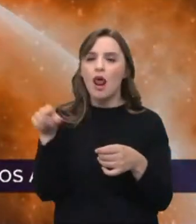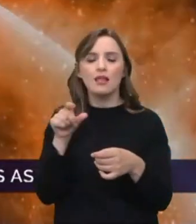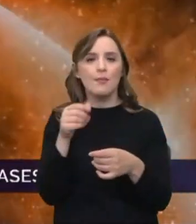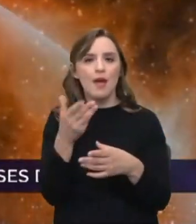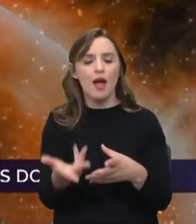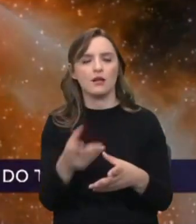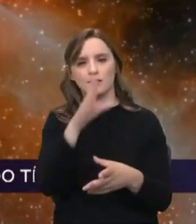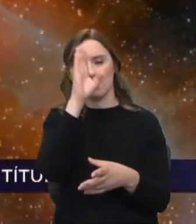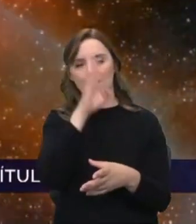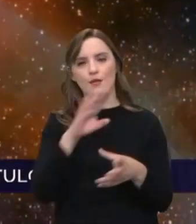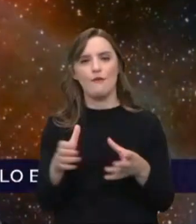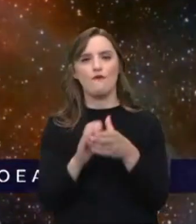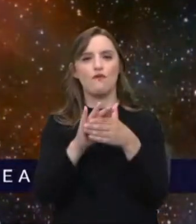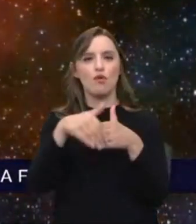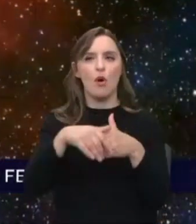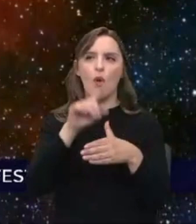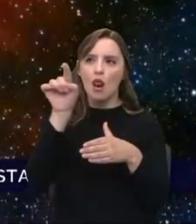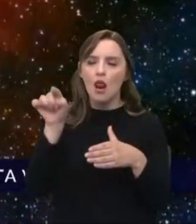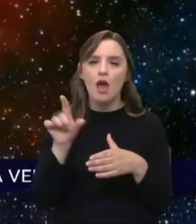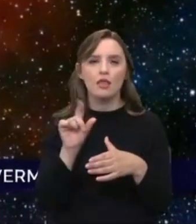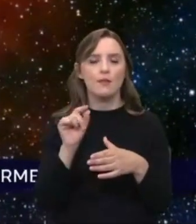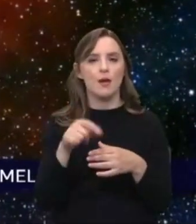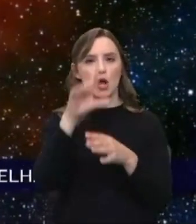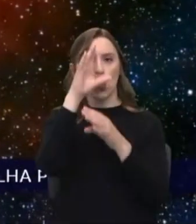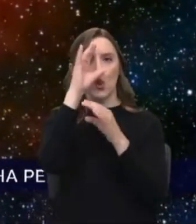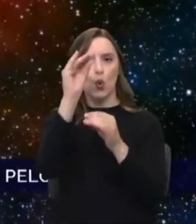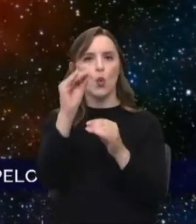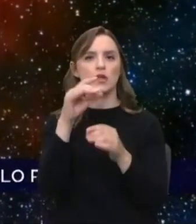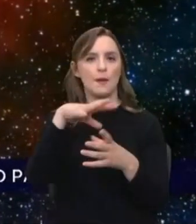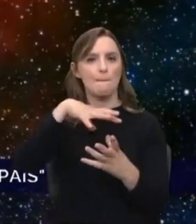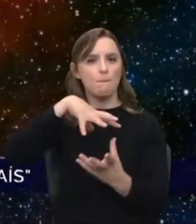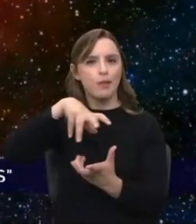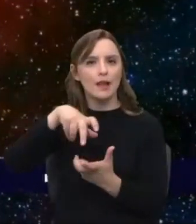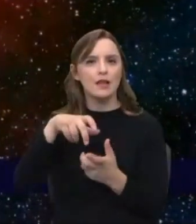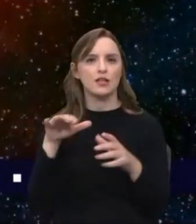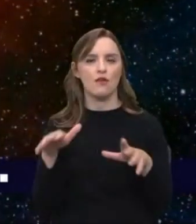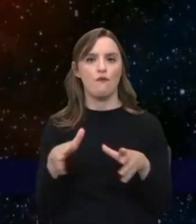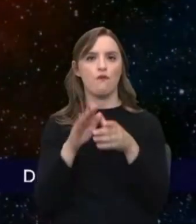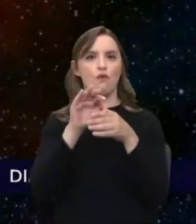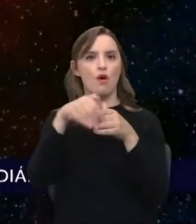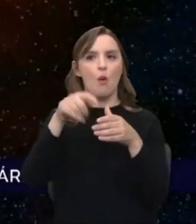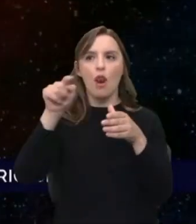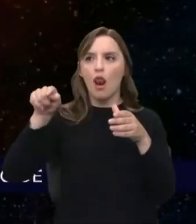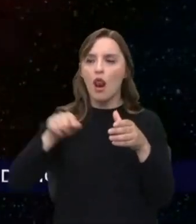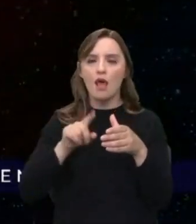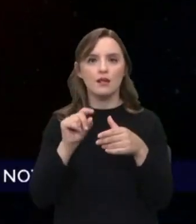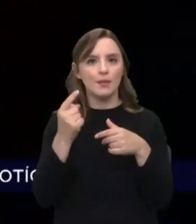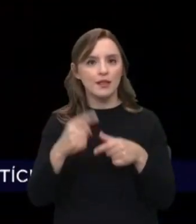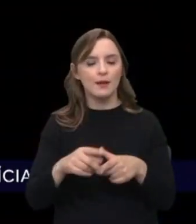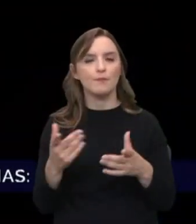presentes em outras luas e em outros planetas. E, portanto, a grande força desta teoria foi, eles juntaram